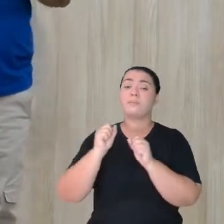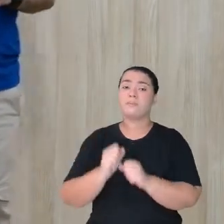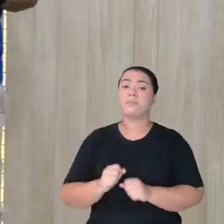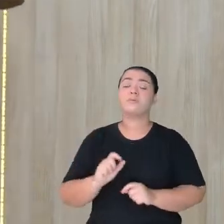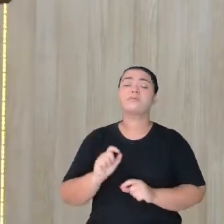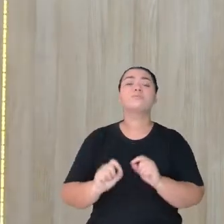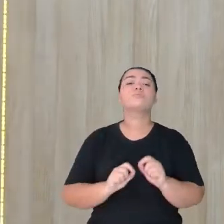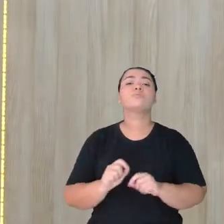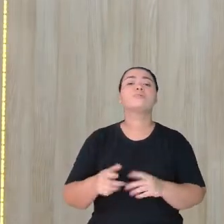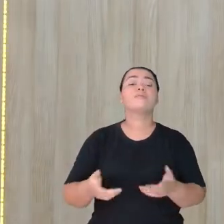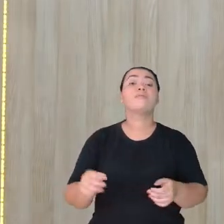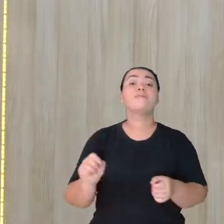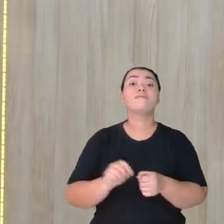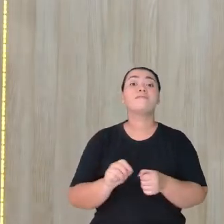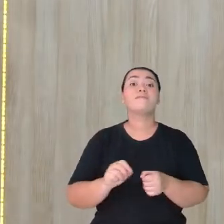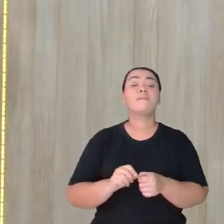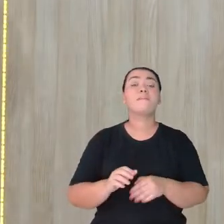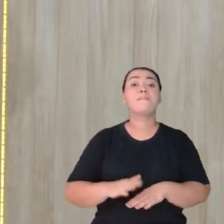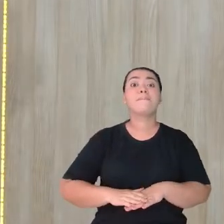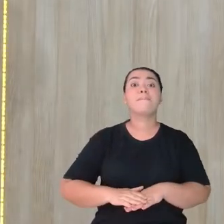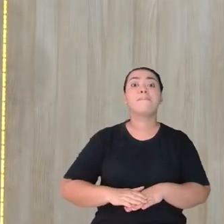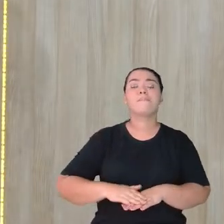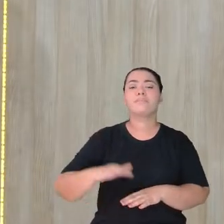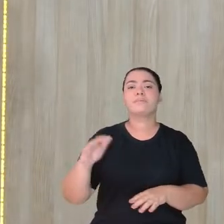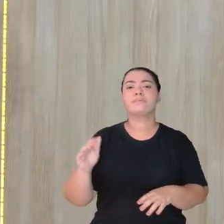o quê? O maior império